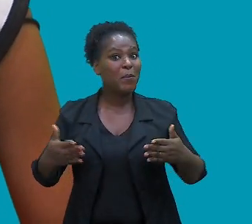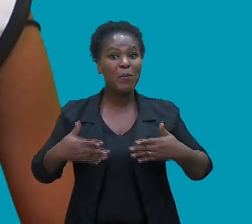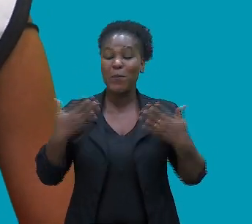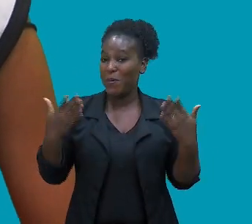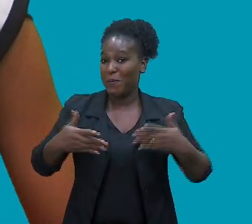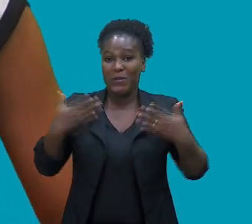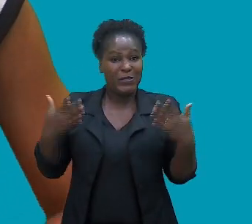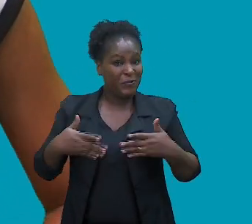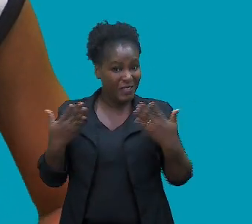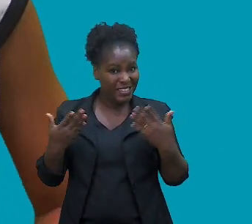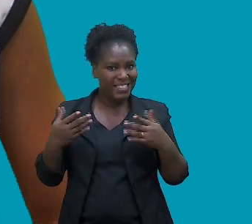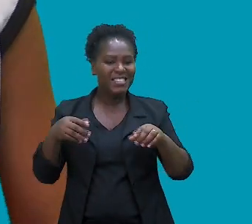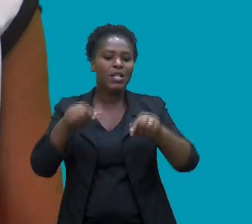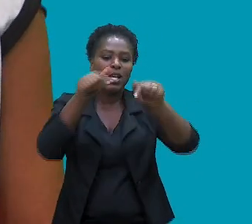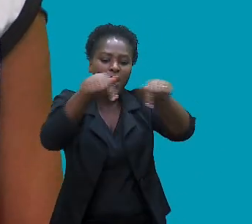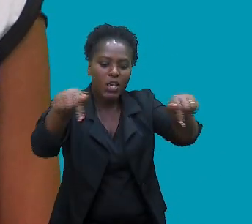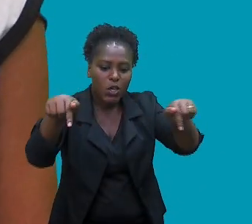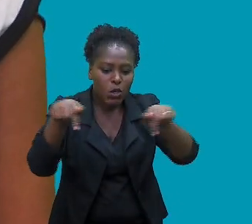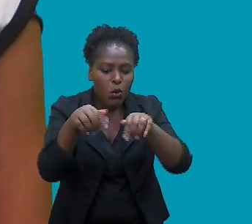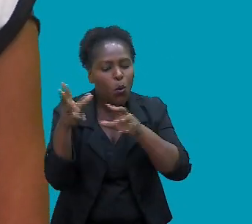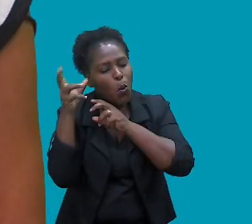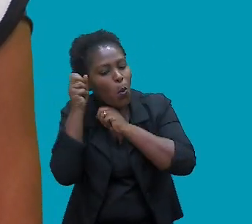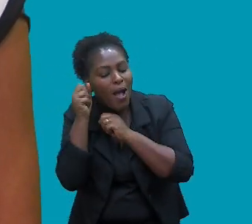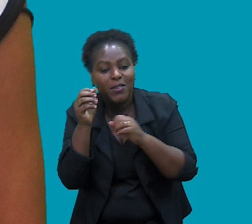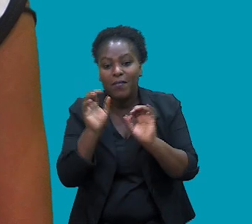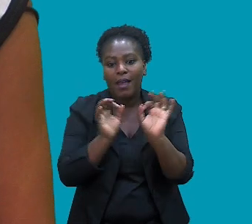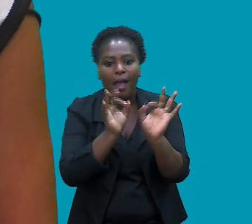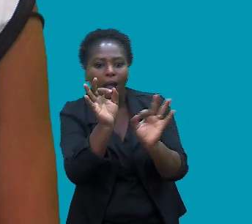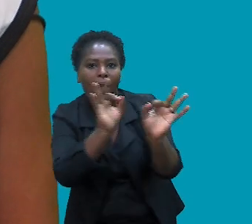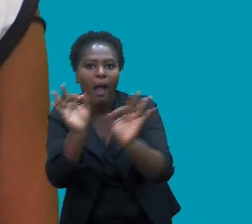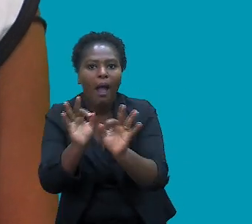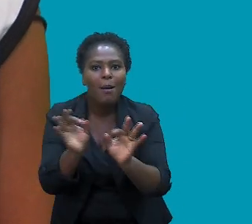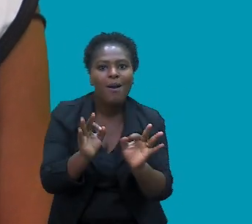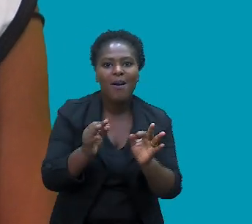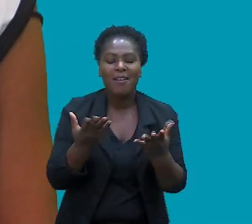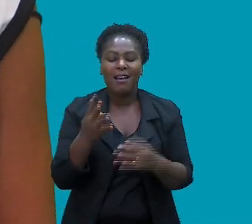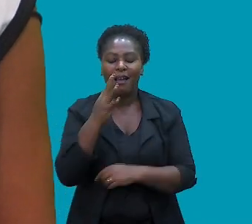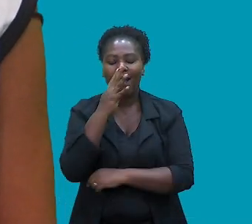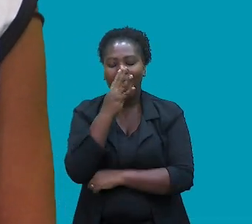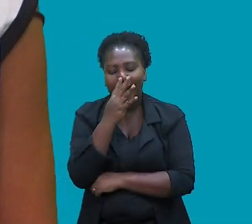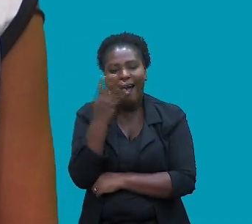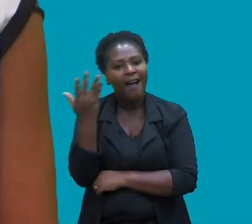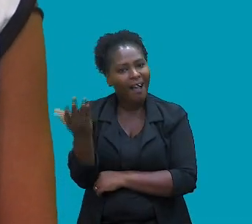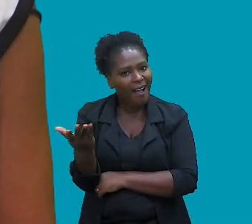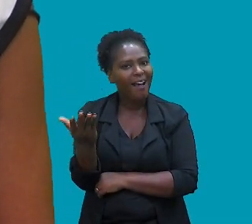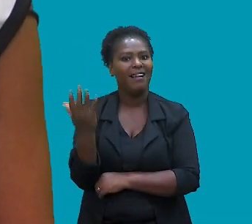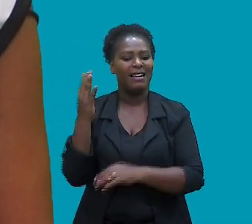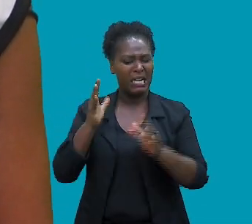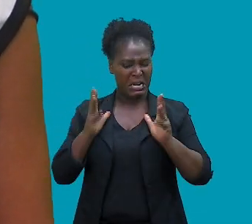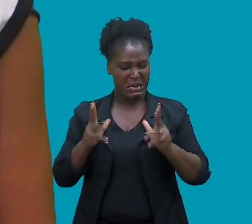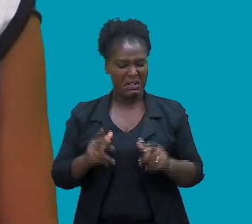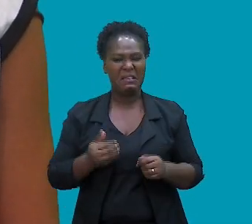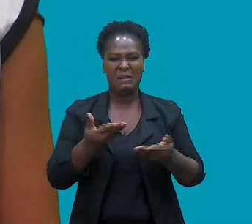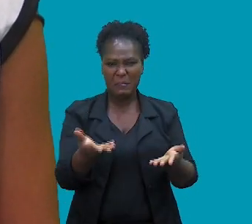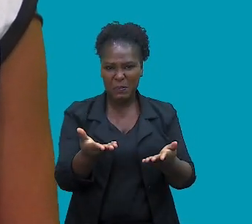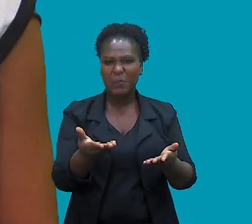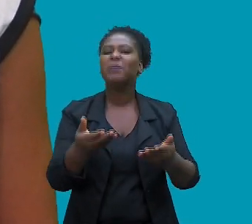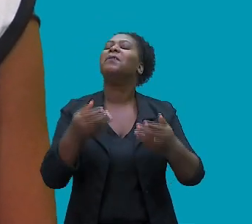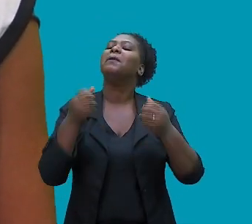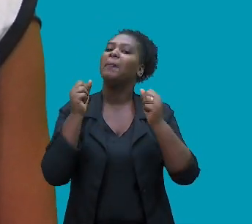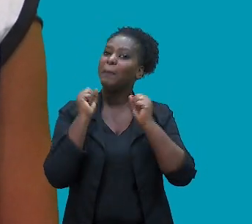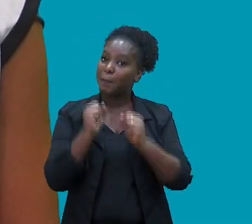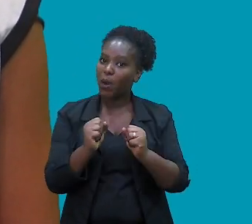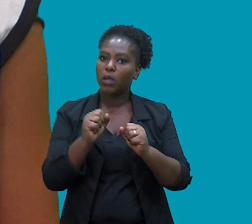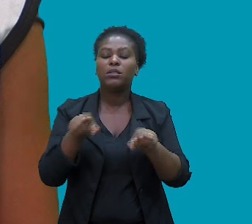o quarto bem mais gostoso e organizado, fazer uma arrumação estimula o nosso senso